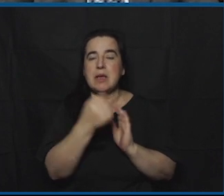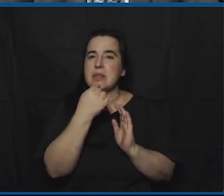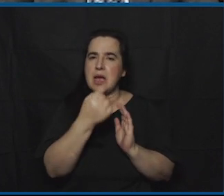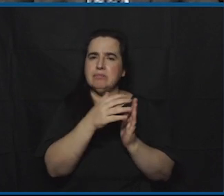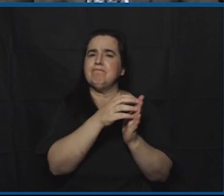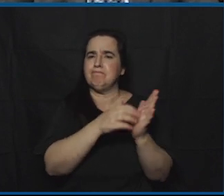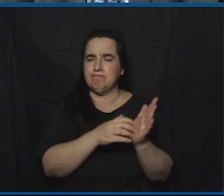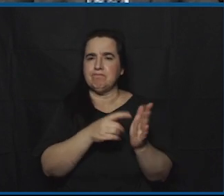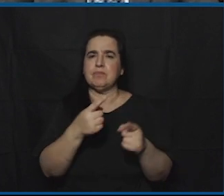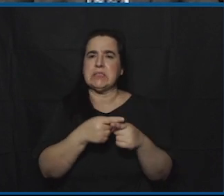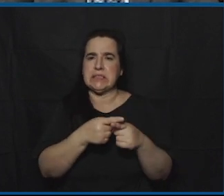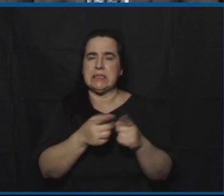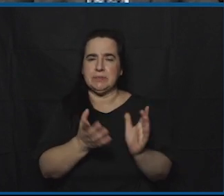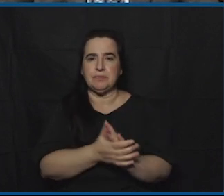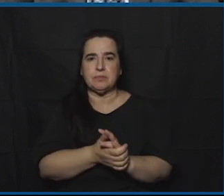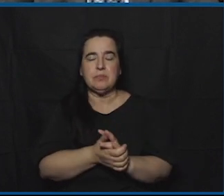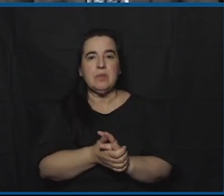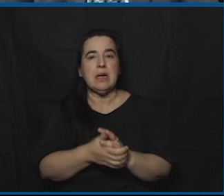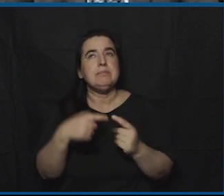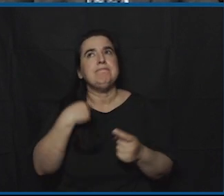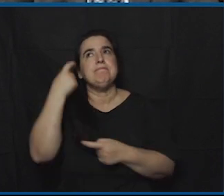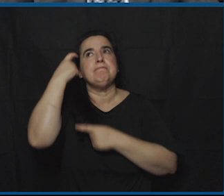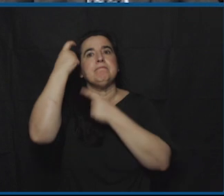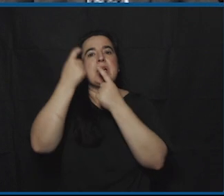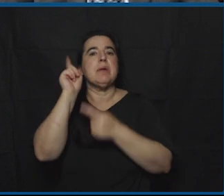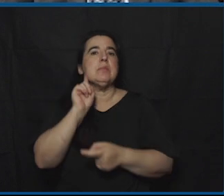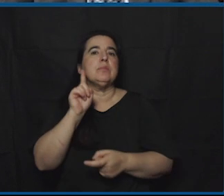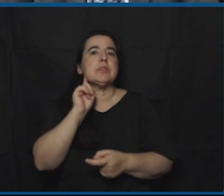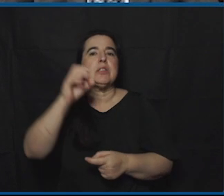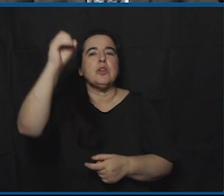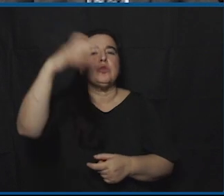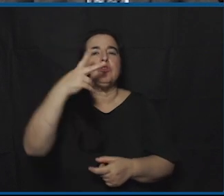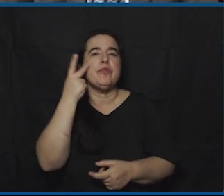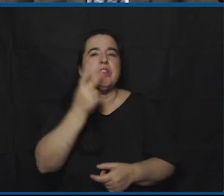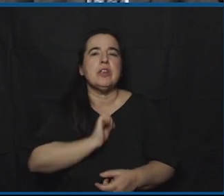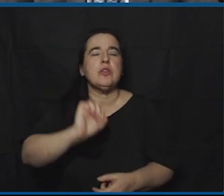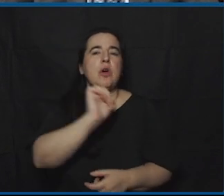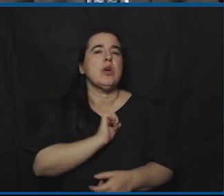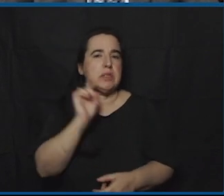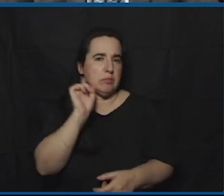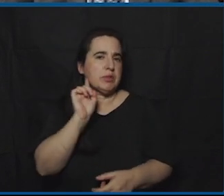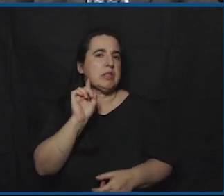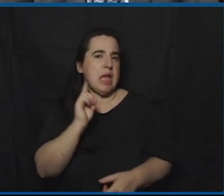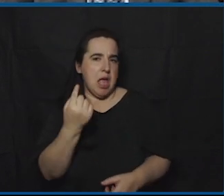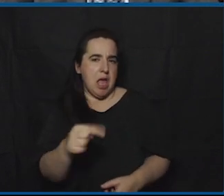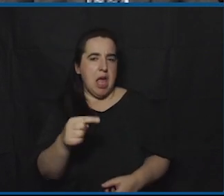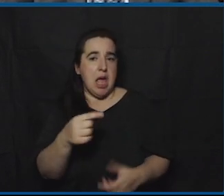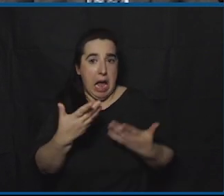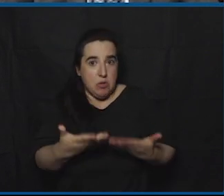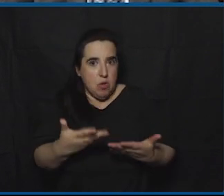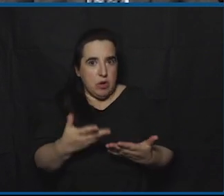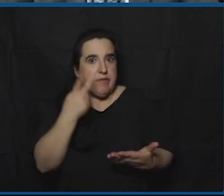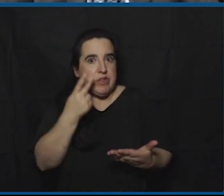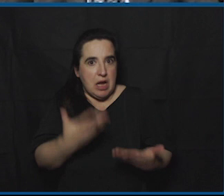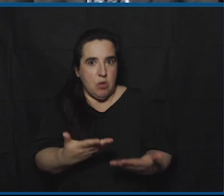muito interessante e que me faz pensar bastante na importância da luz na nossa vida nos dias de hoje. Capítulo